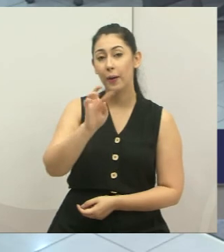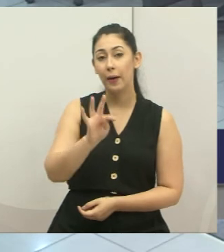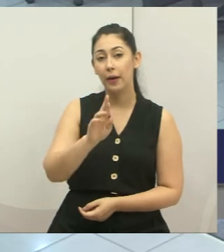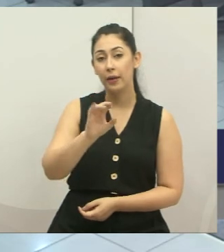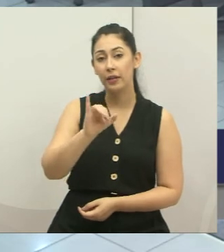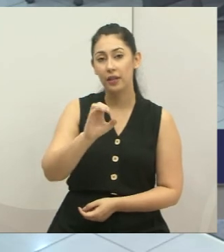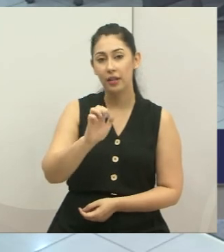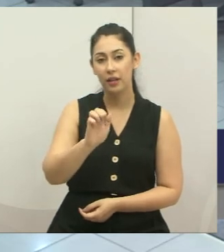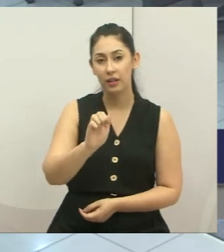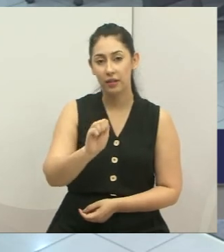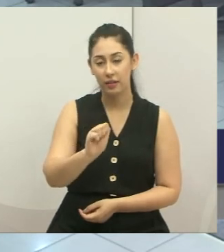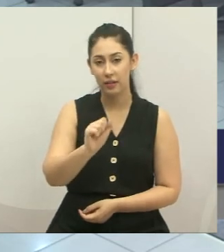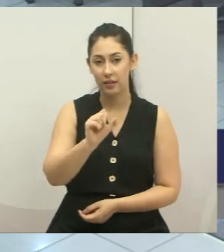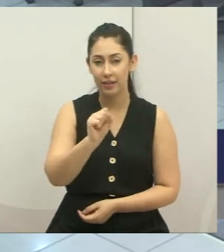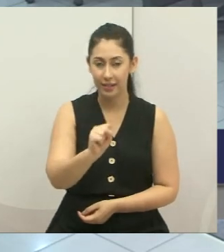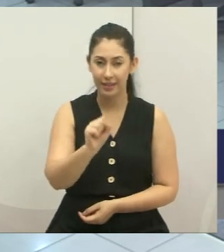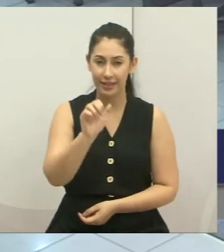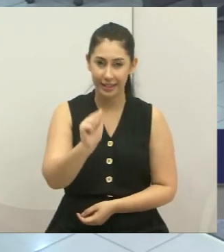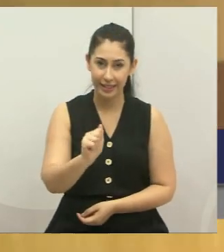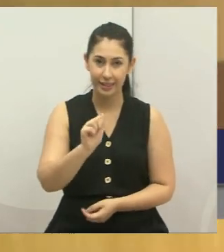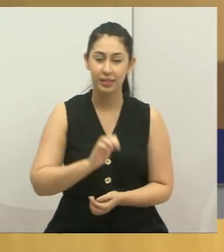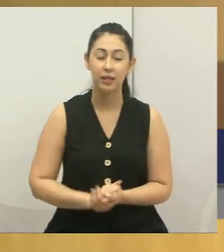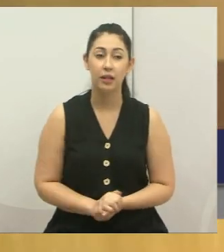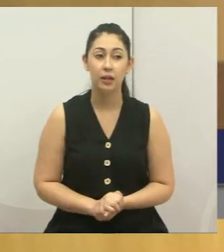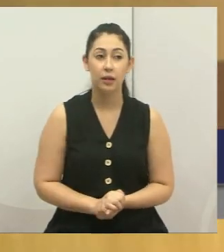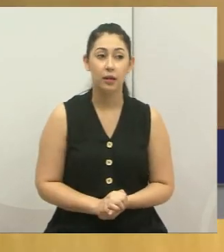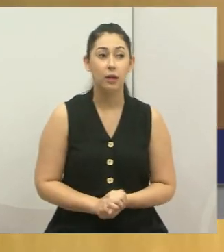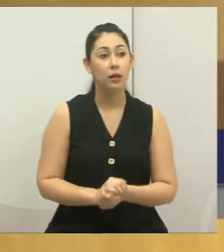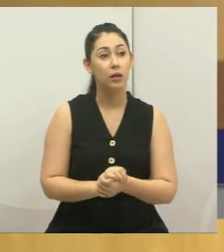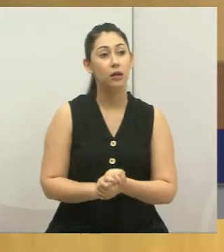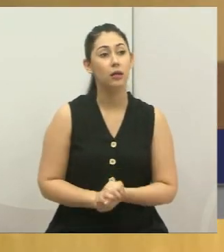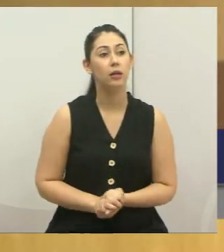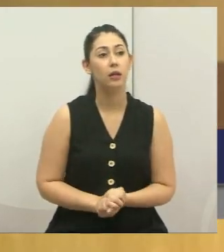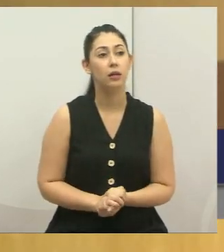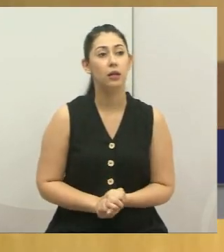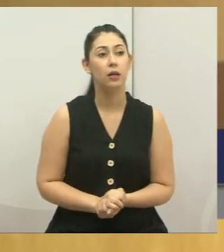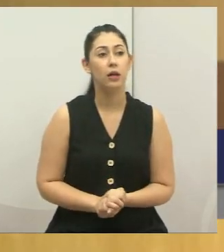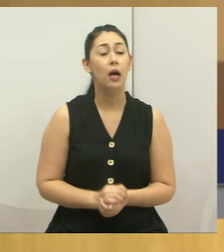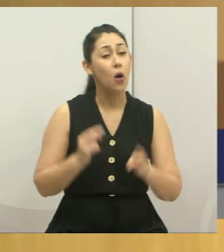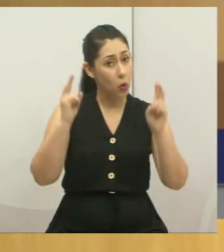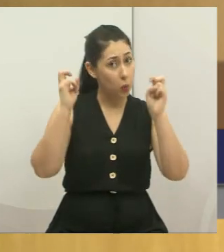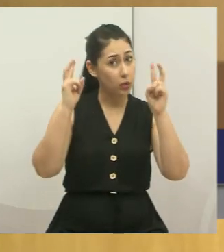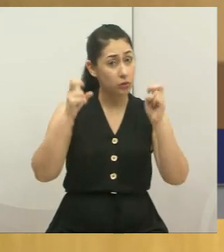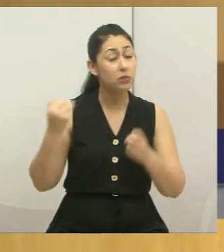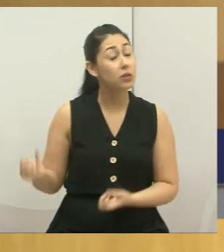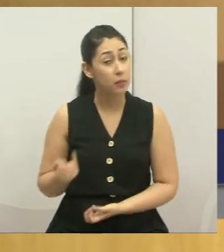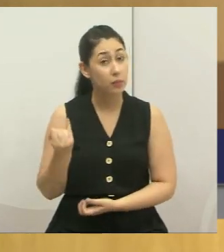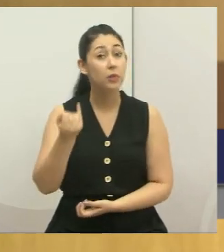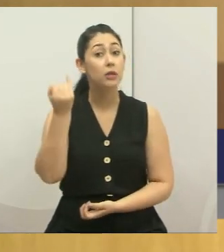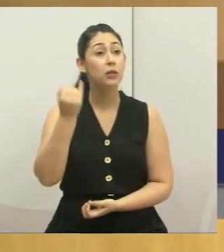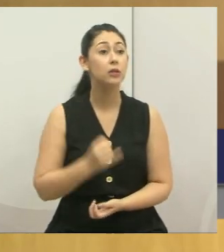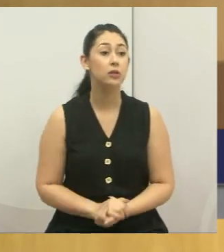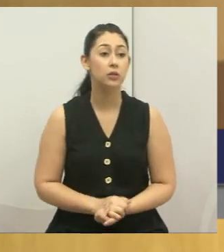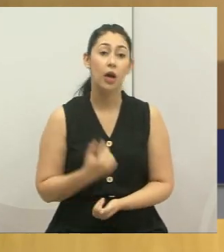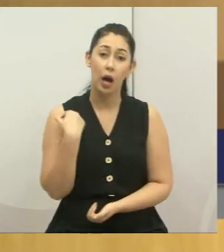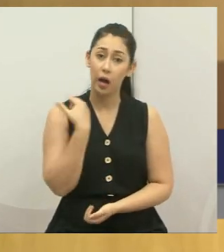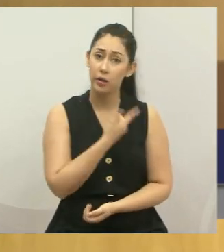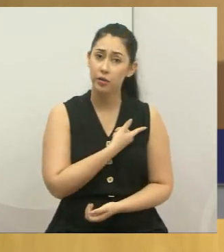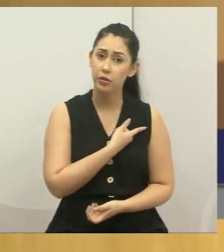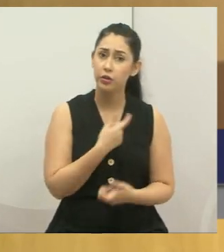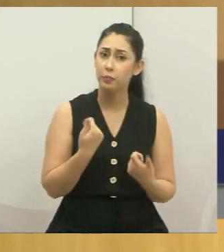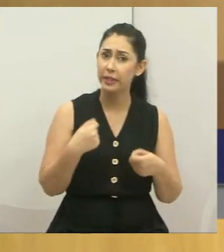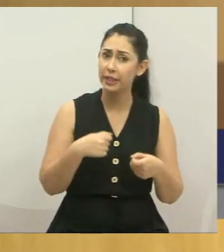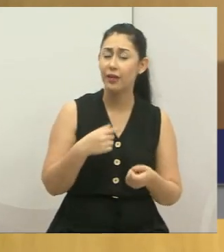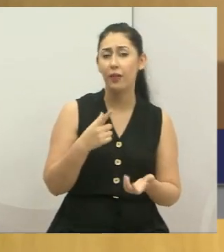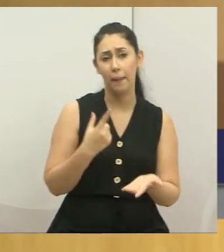que está nos prestigiando, realmente é um assunto muito importante e a gente deveria contar com